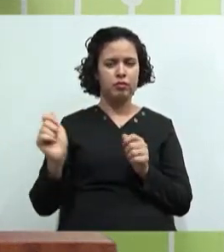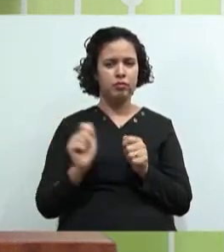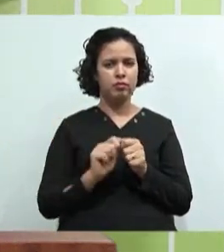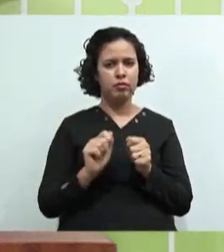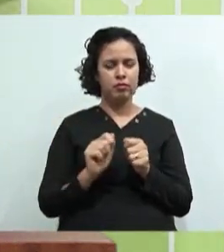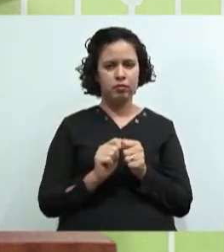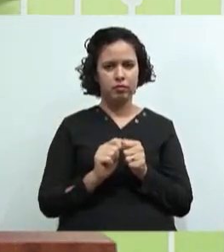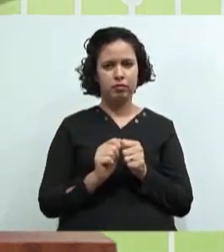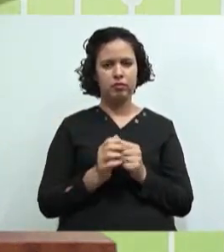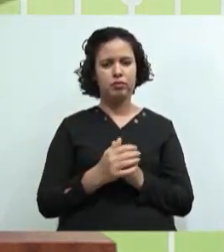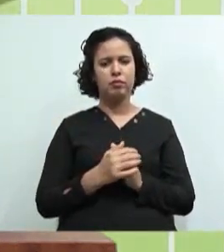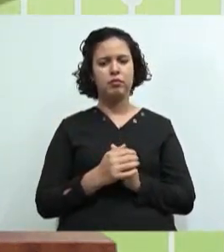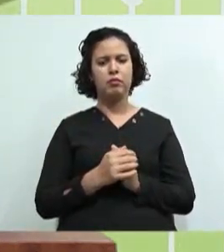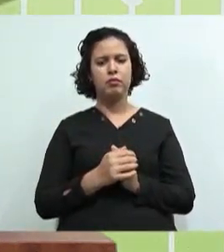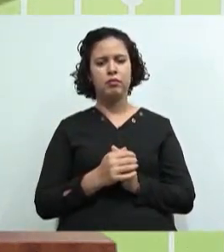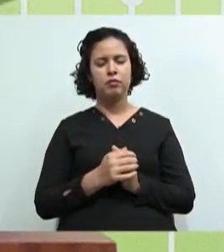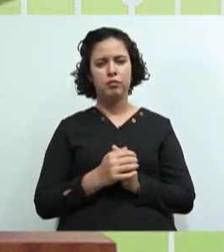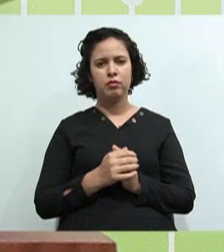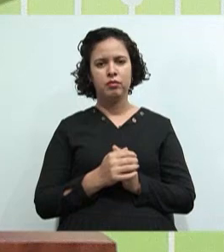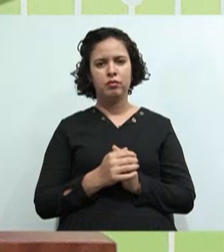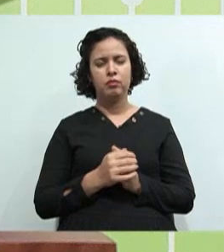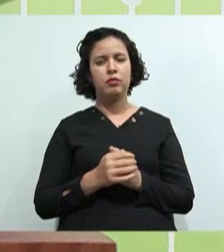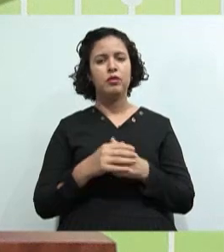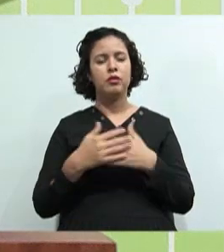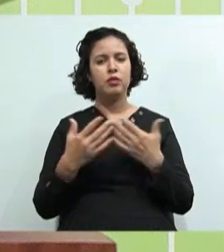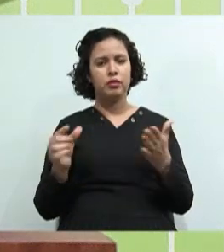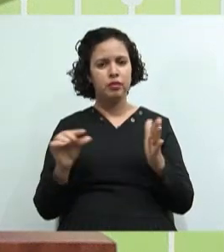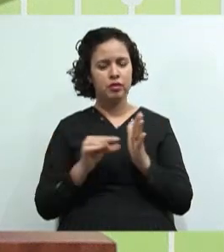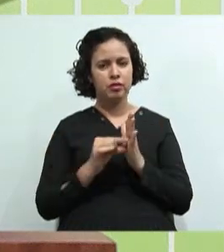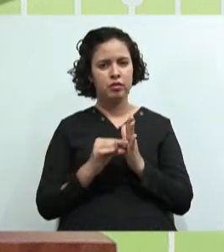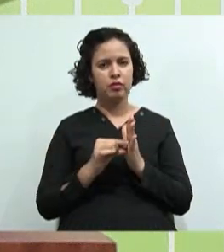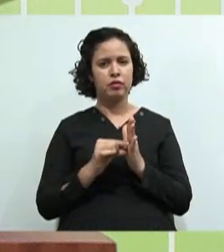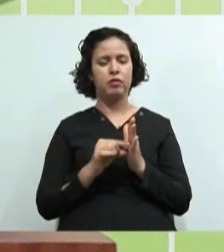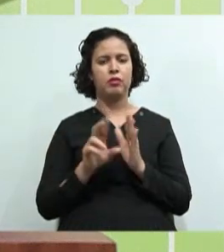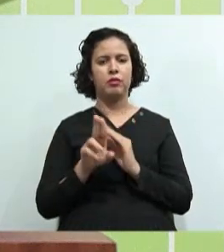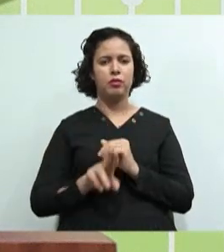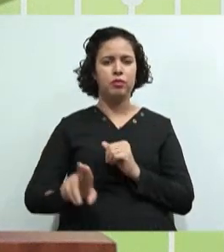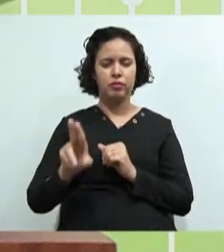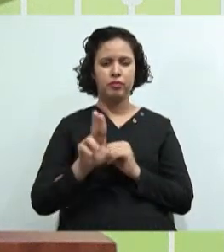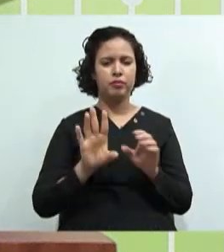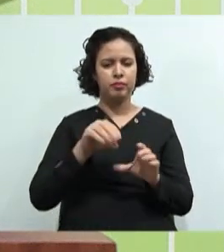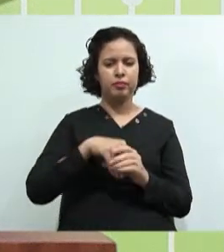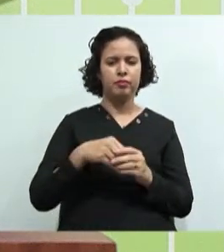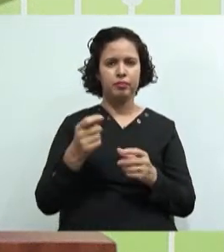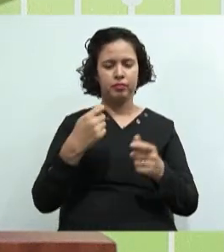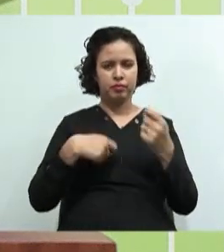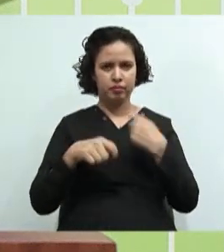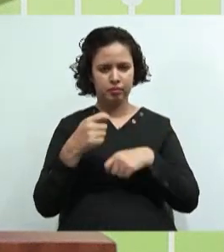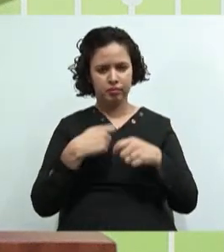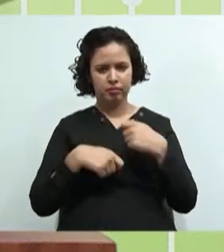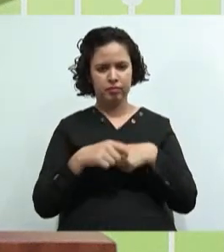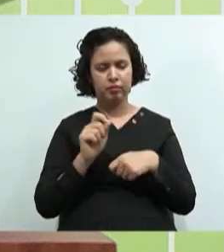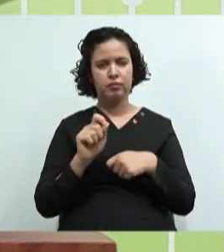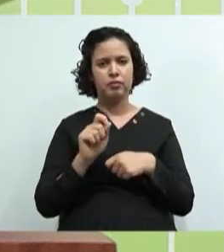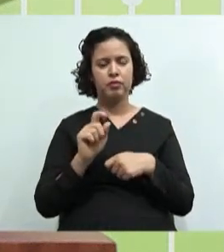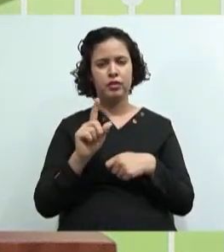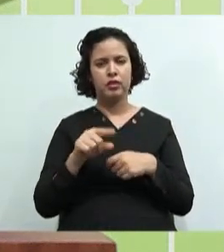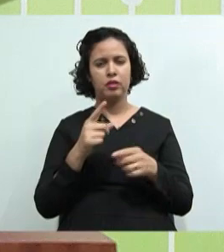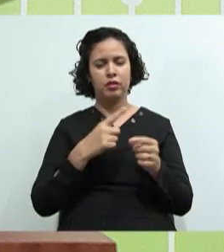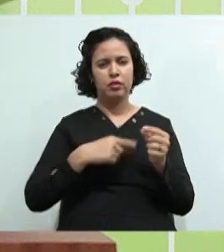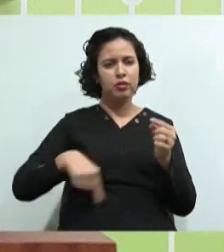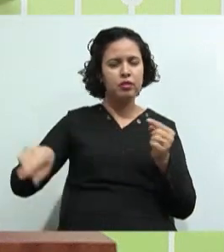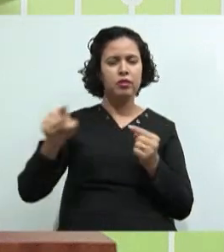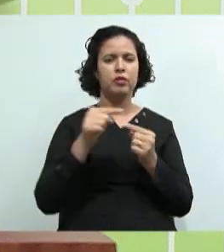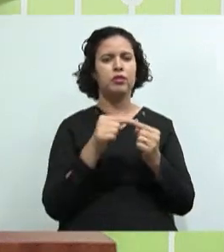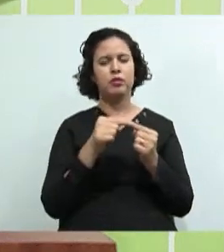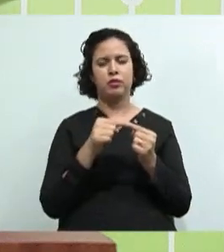executadas do teu planejamento, tá? Uma das ferramentas muito utilizadas na administração hoje em dia é exatamente o ciclo de gerenciamento